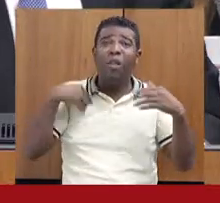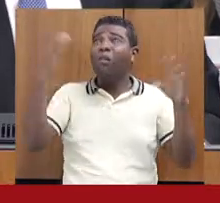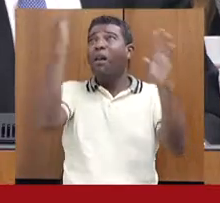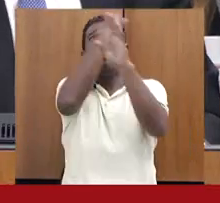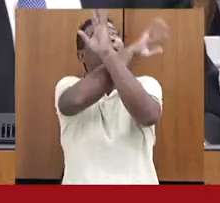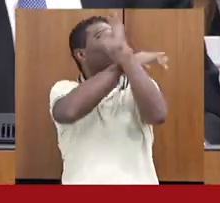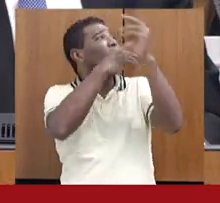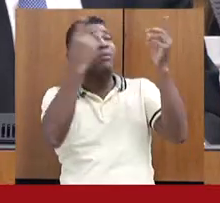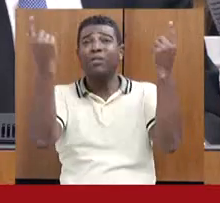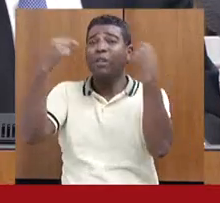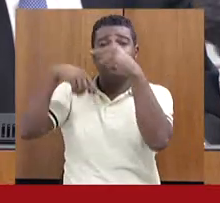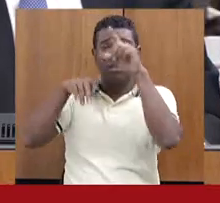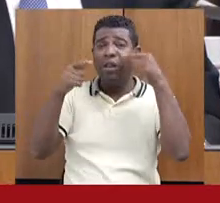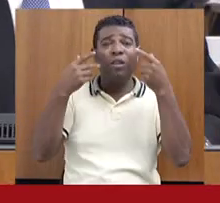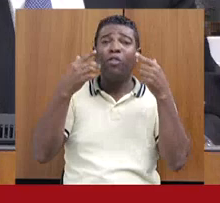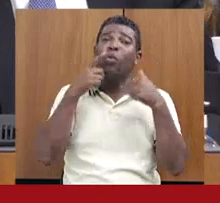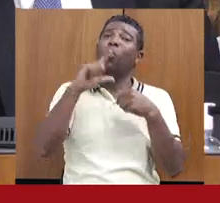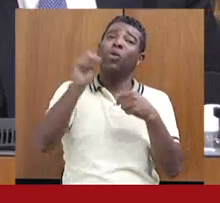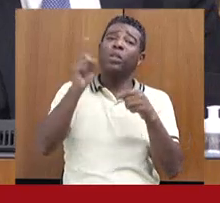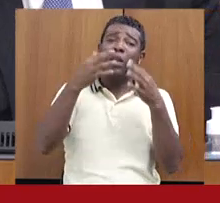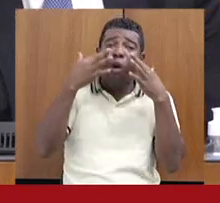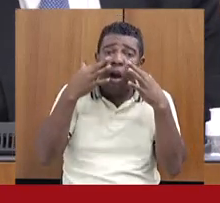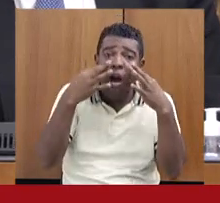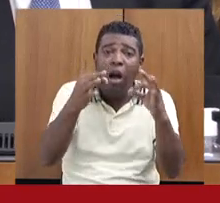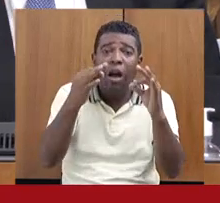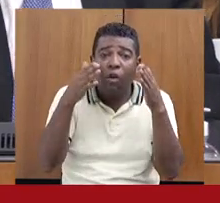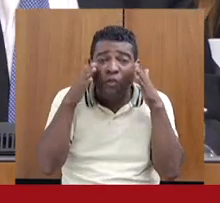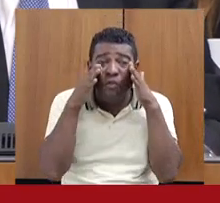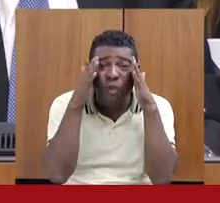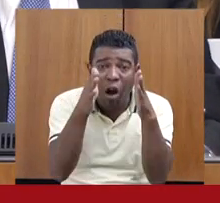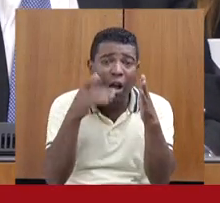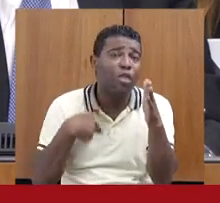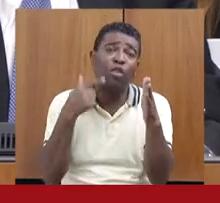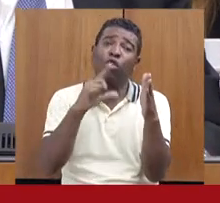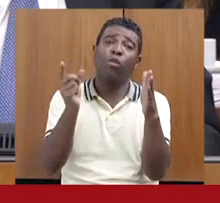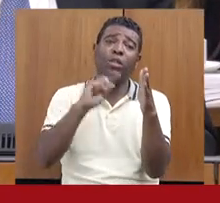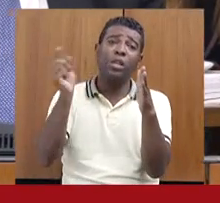aqui com a secretária. Eu não consigo. Vamos fazer mais uma tentativa. Se isso não se resolver,